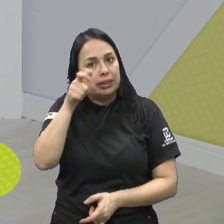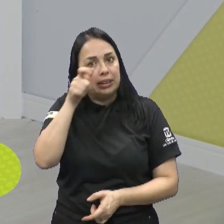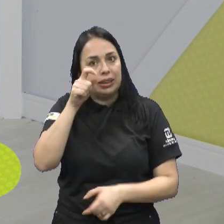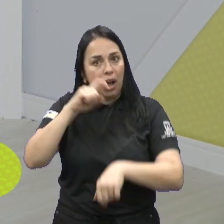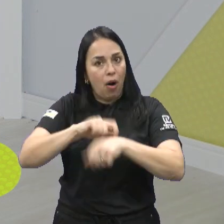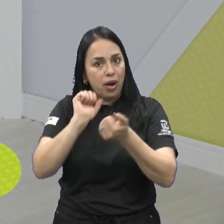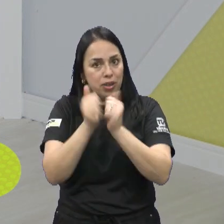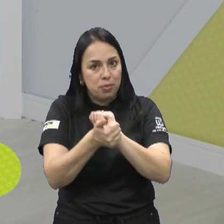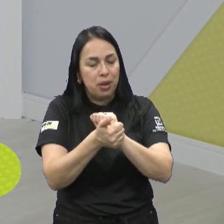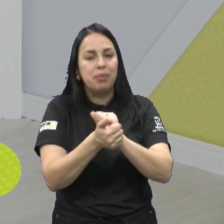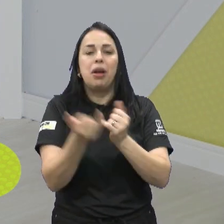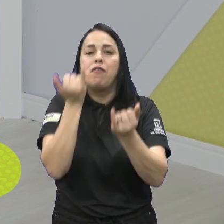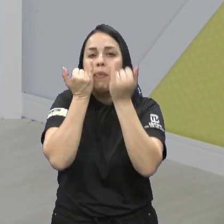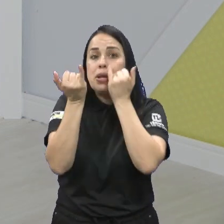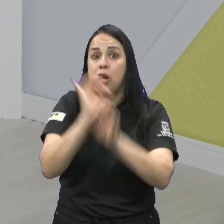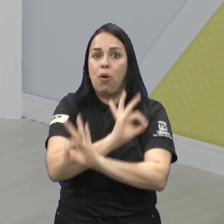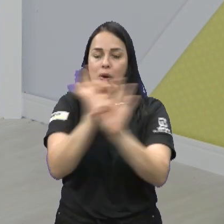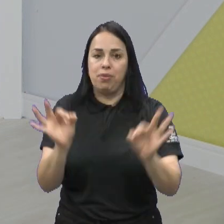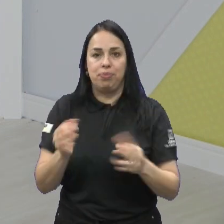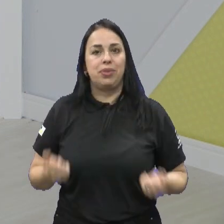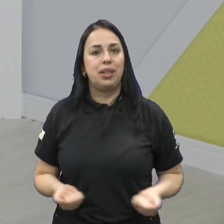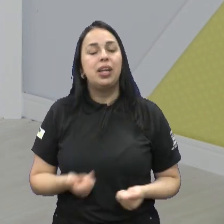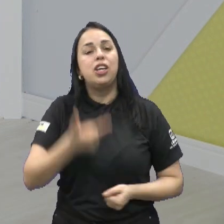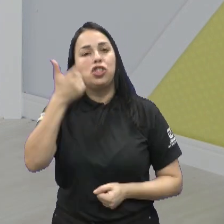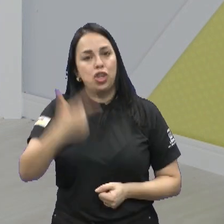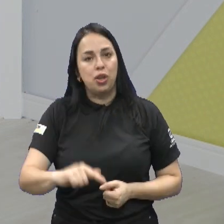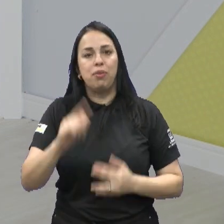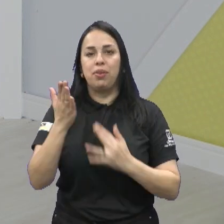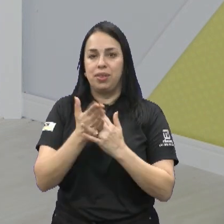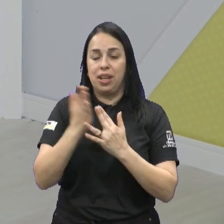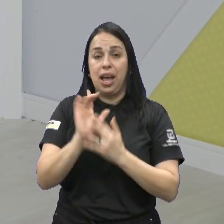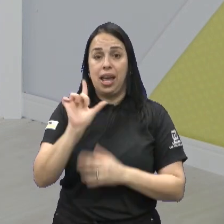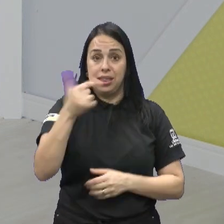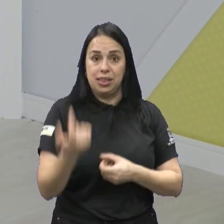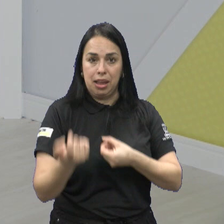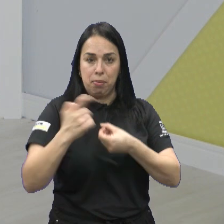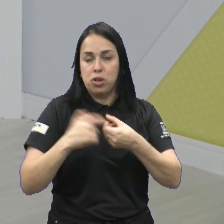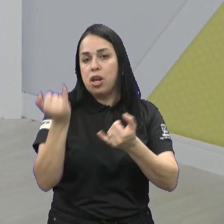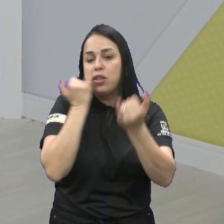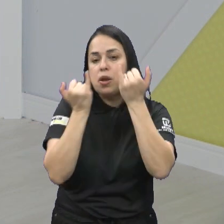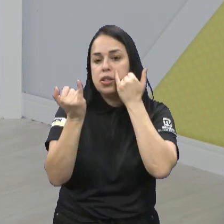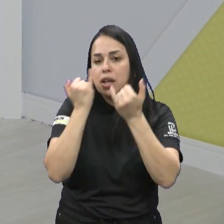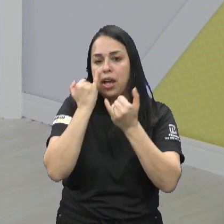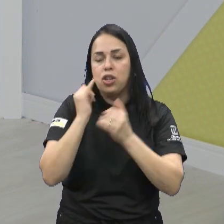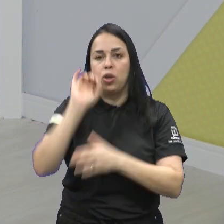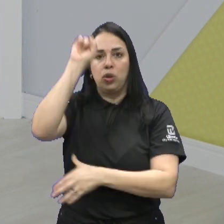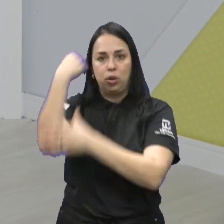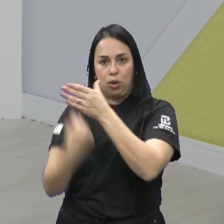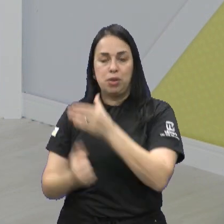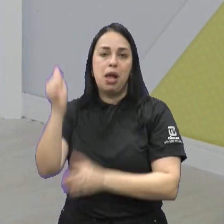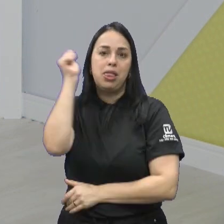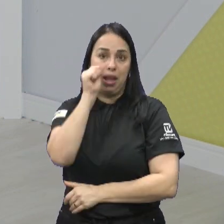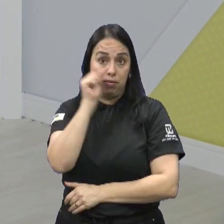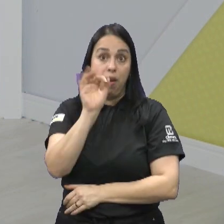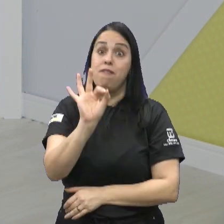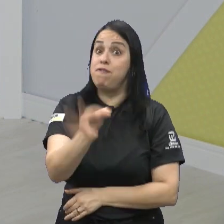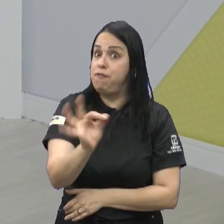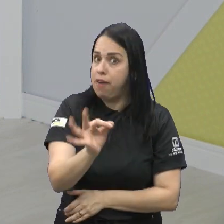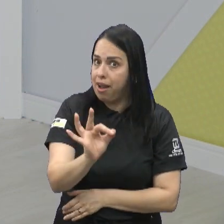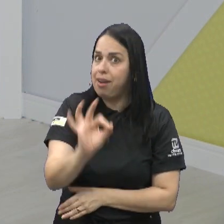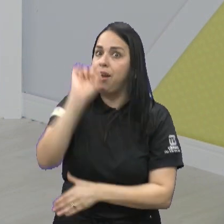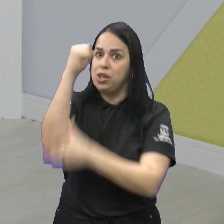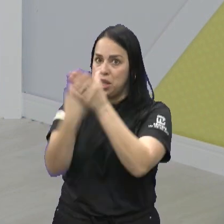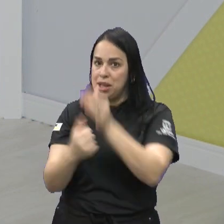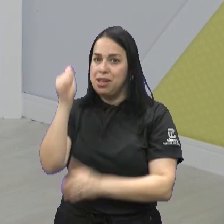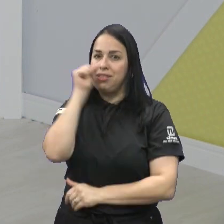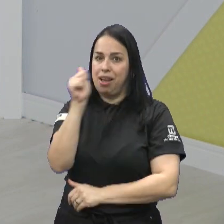você aqui no nosso programa, tá certo? Que faz o último intervalo do dia. Na volta, tem informações do basquete feminino. O basquete feminino